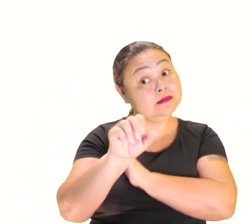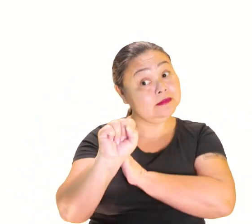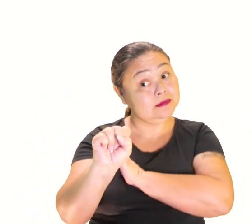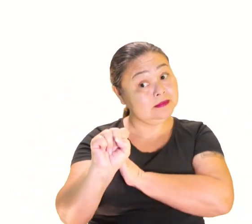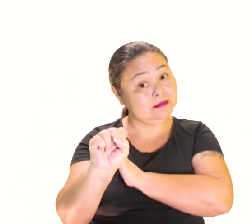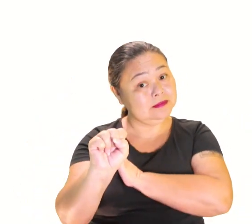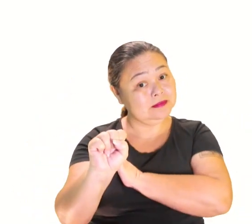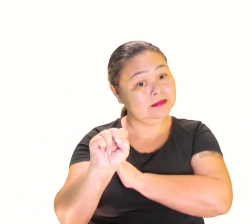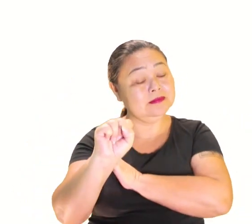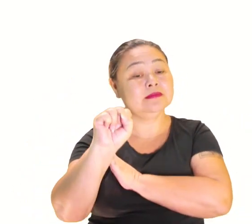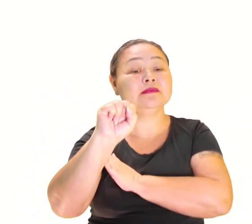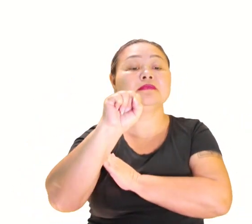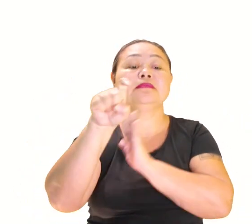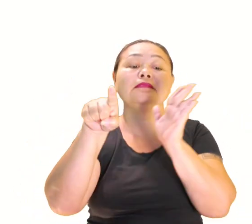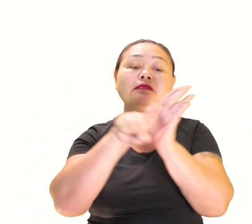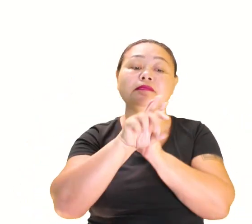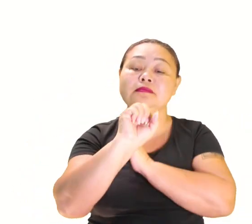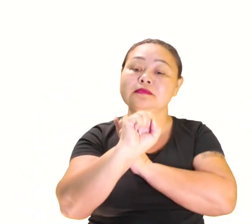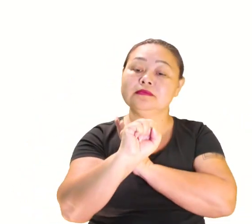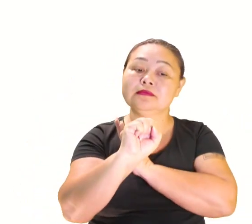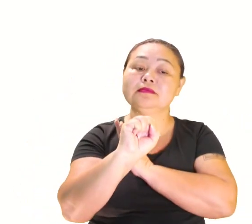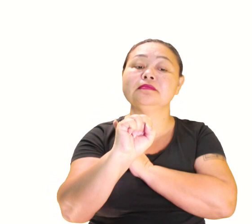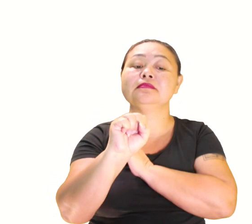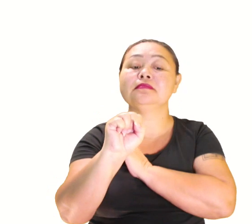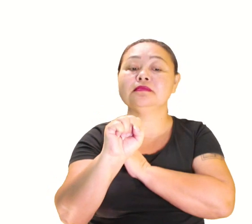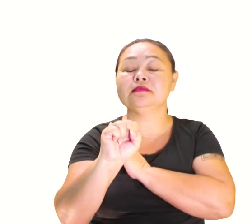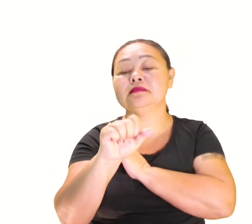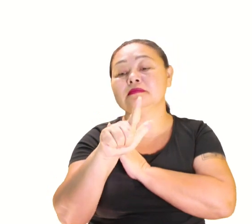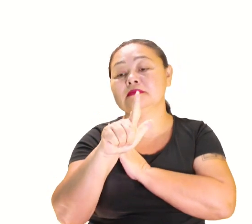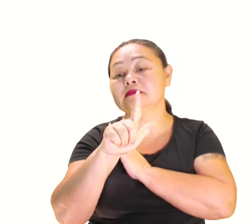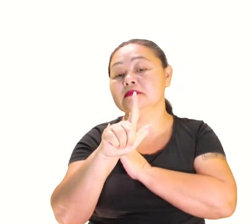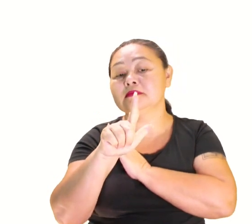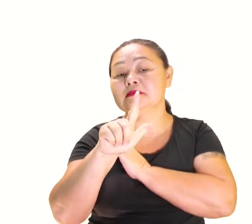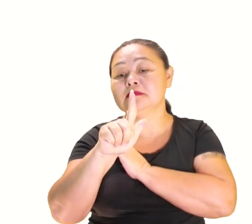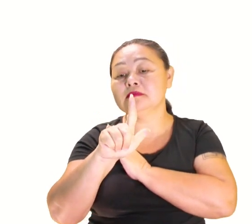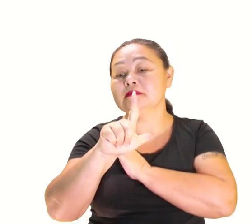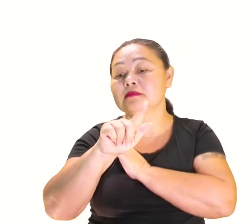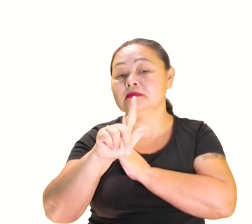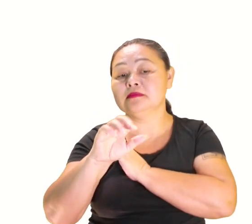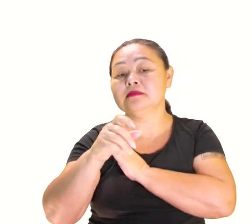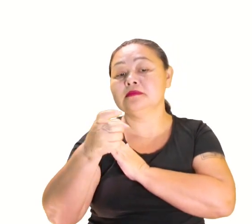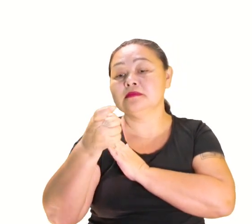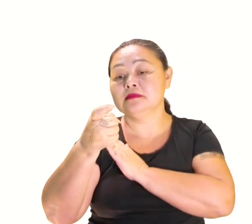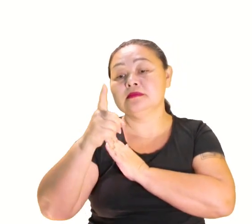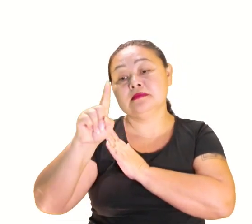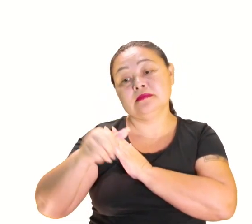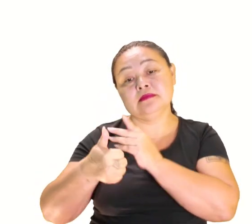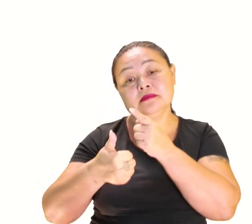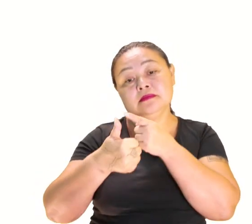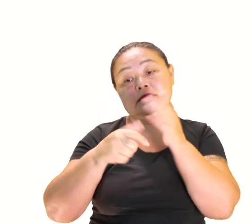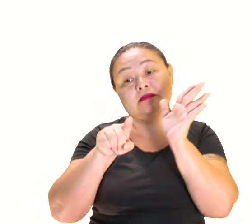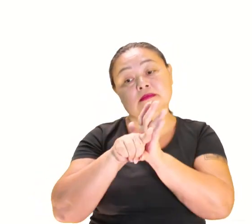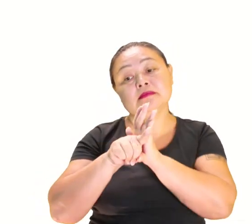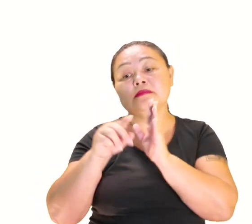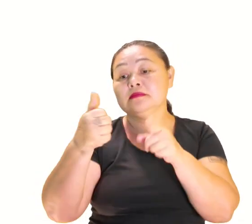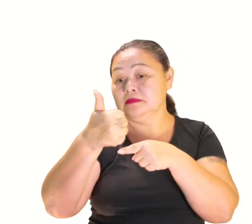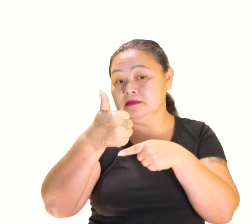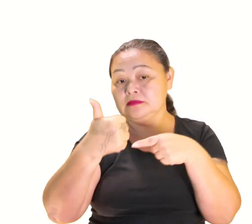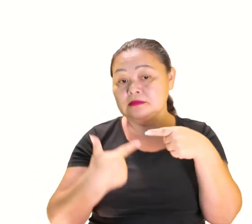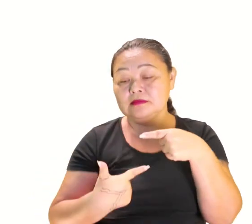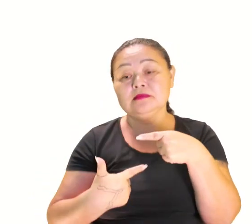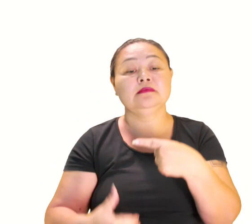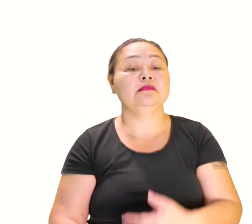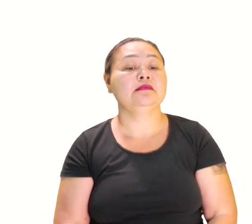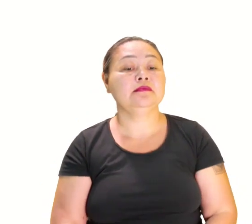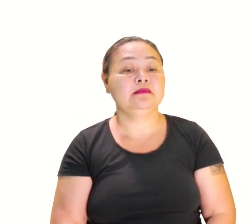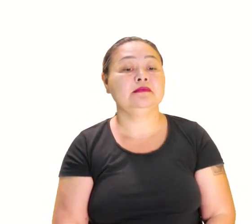Então, no lugar do f de x, eu vou colocar menos 8. Log de x na base meio. Né? Vamos